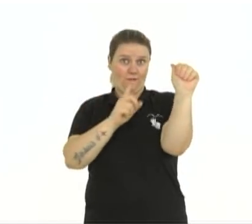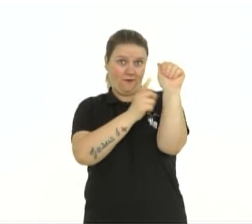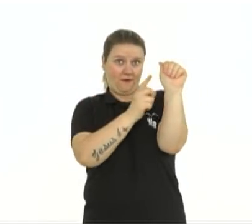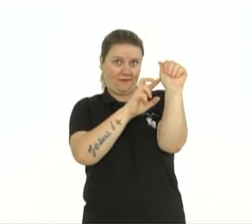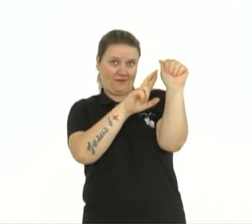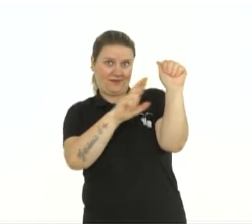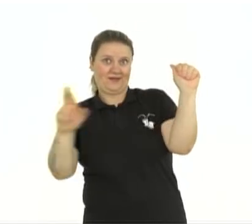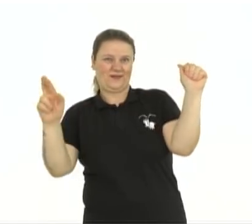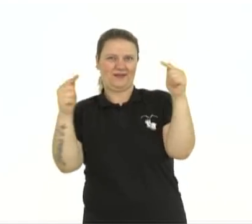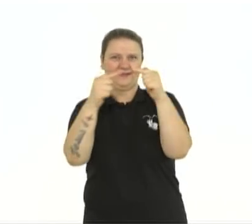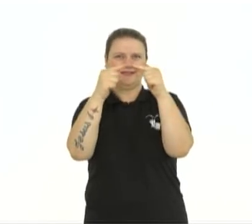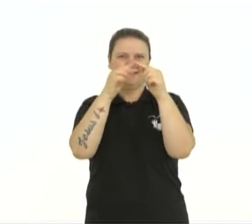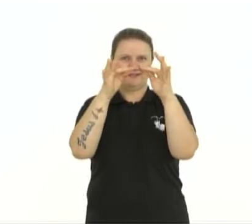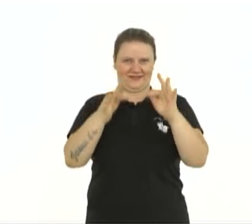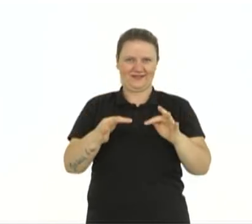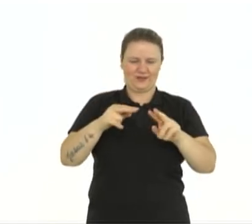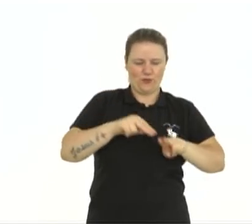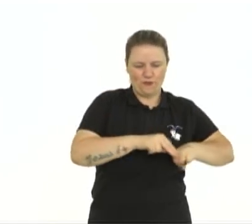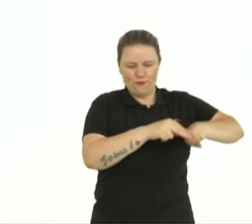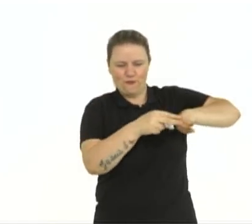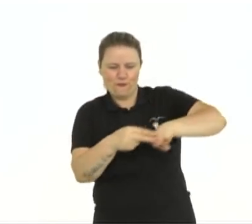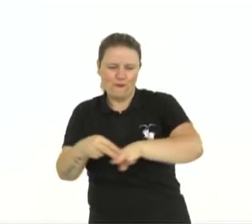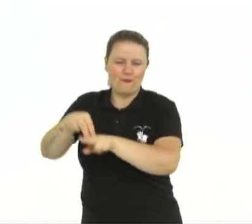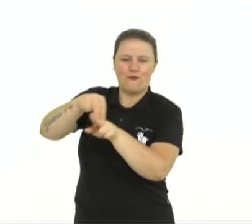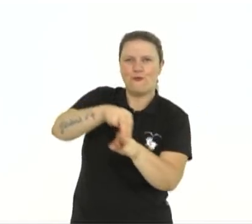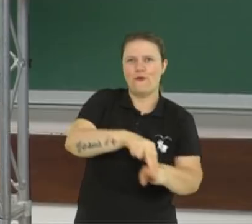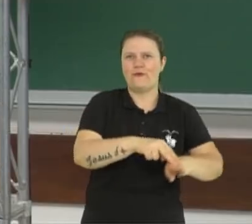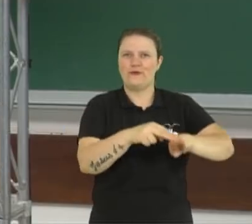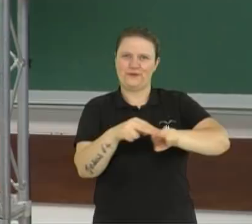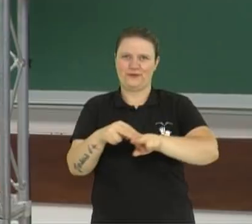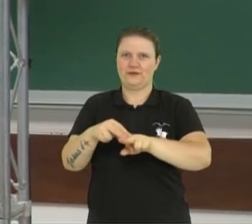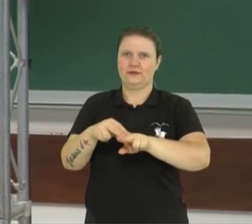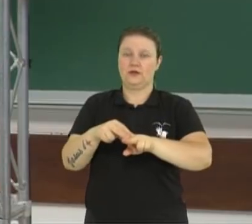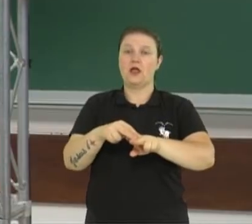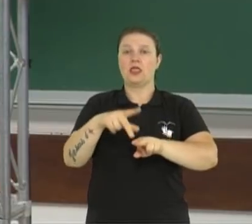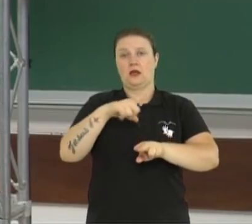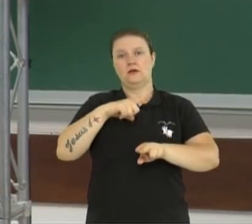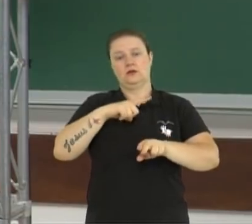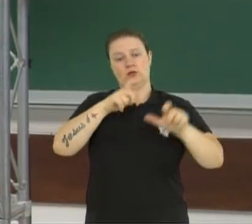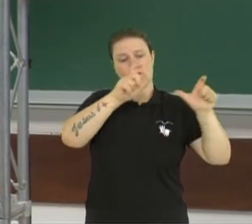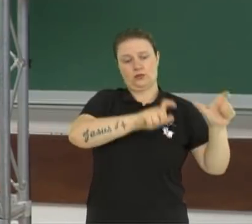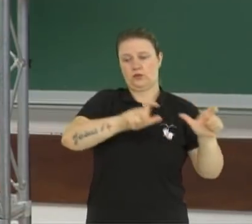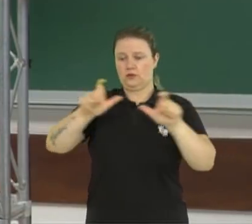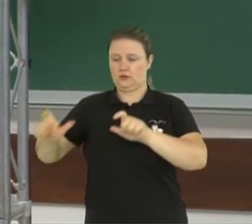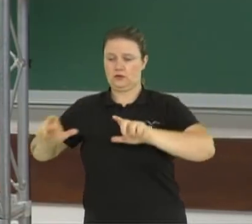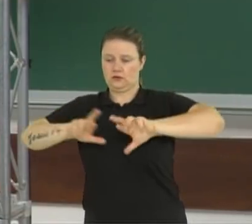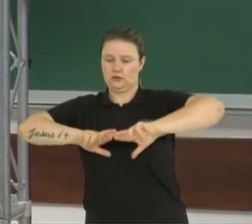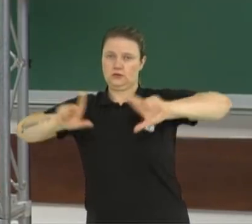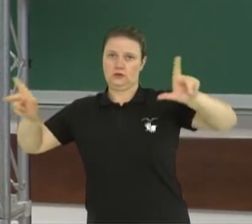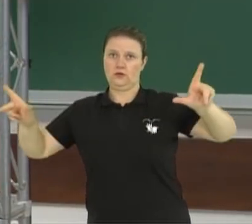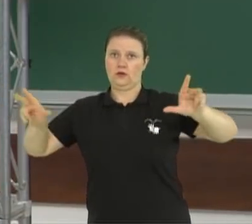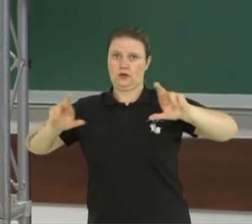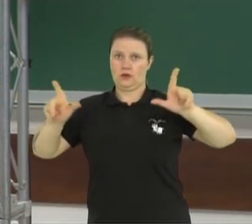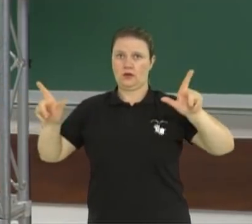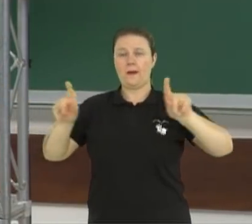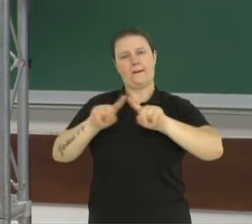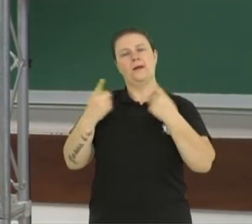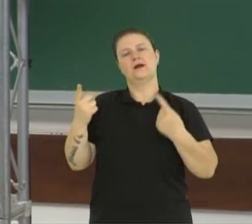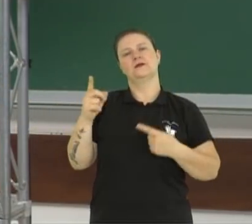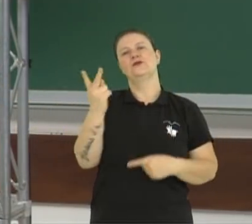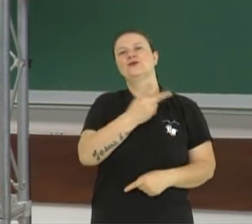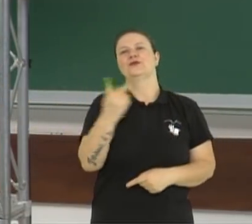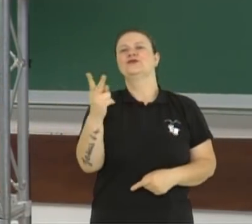são duas práticas de aventura que utilizam a prancha. Em ambientes diferentes, porém, utilizam.